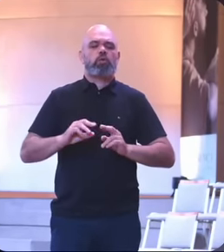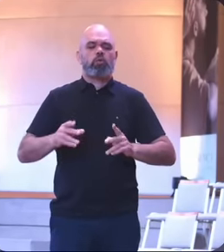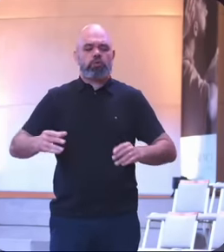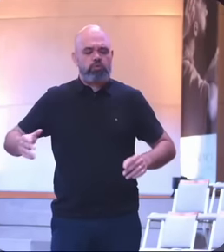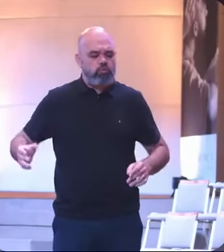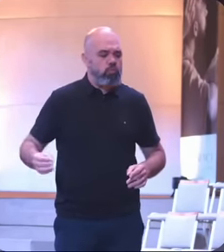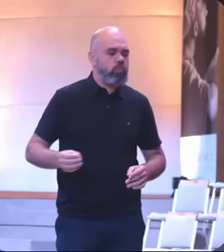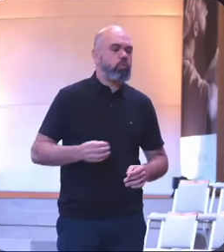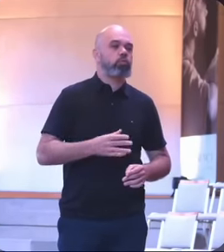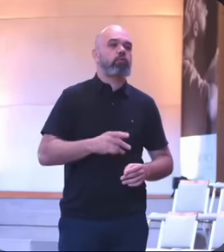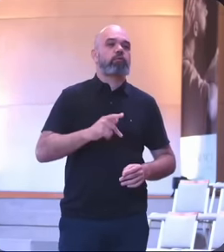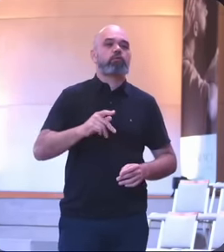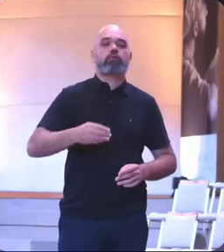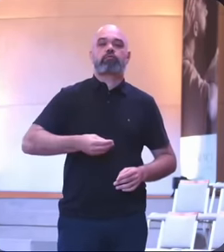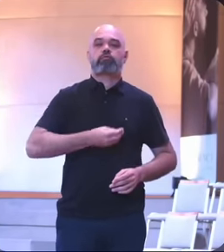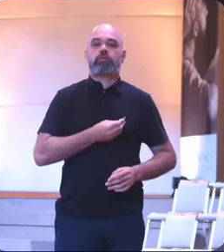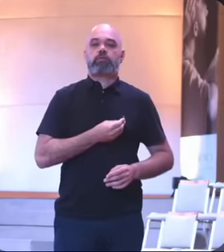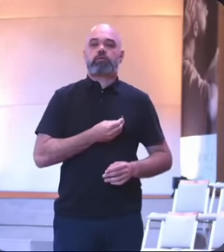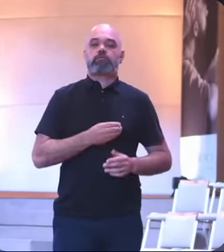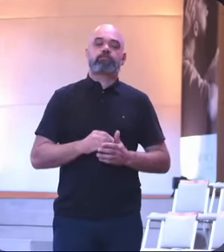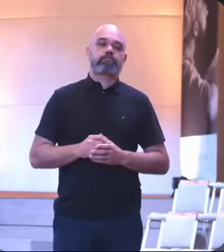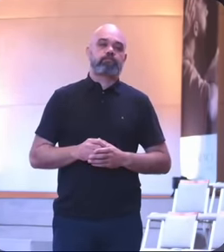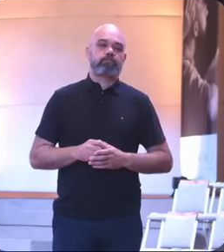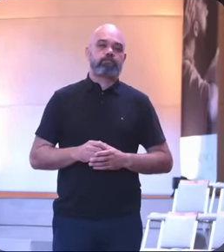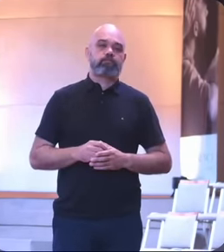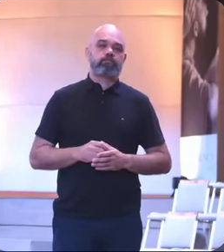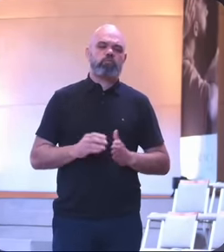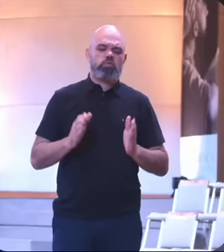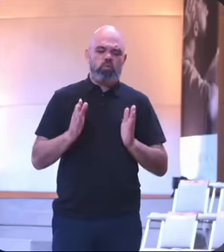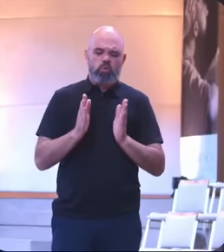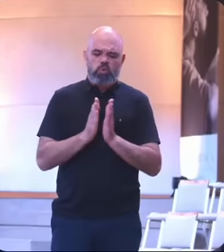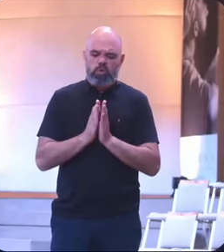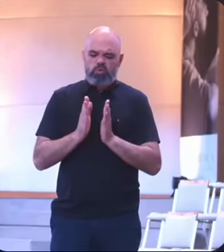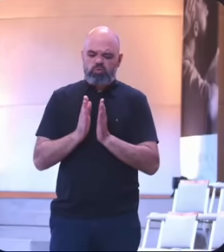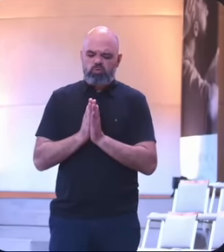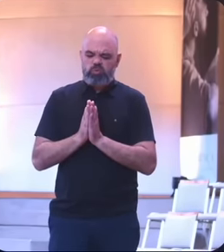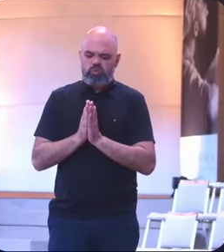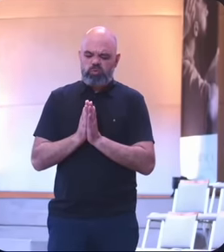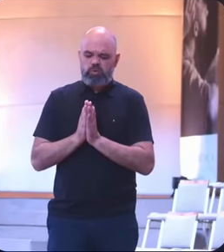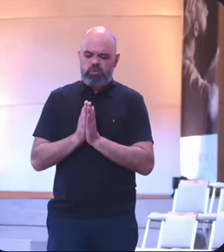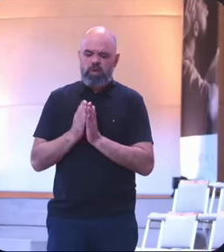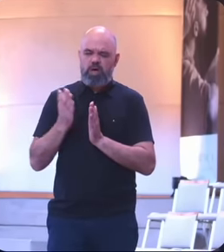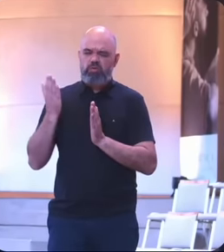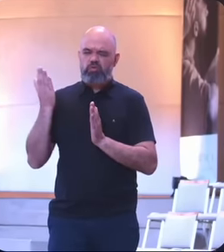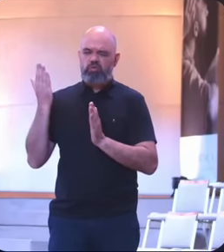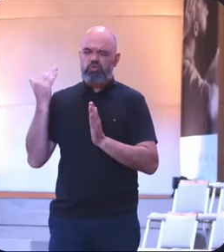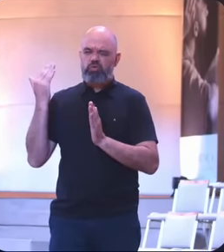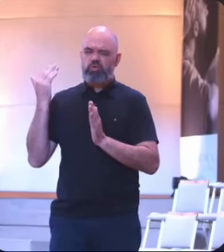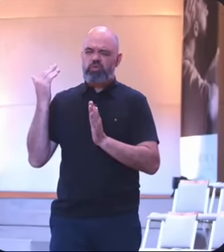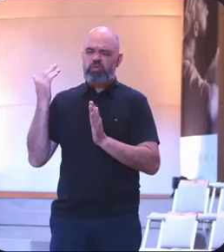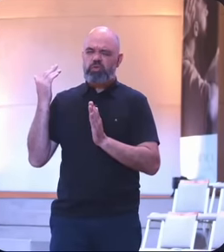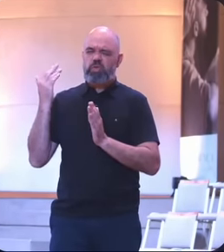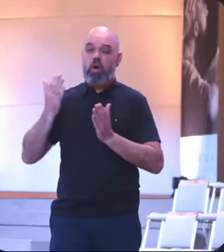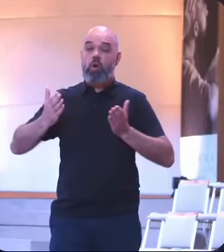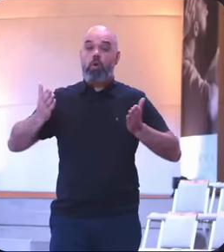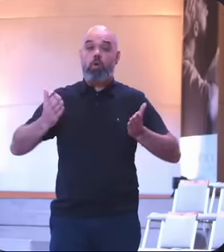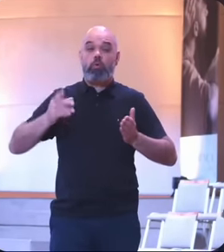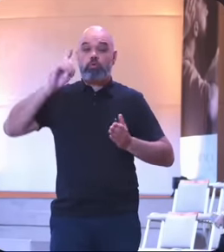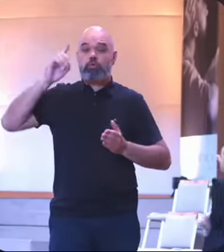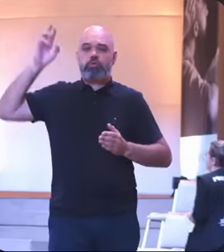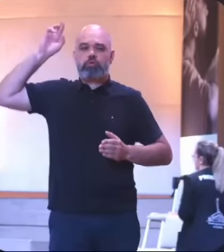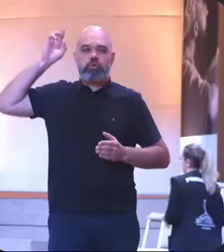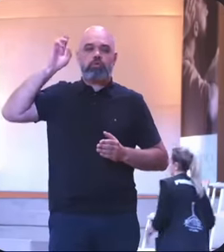vida. Orações que estão sendo respondidas de muitos anos. Tem alguém? Pode vir em nome de